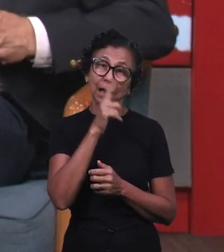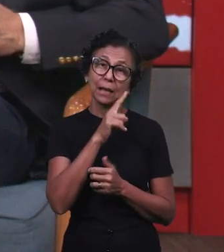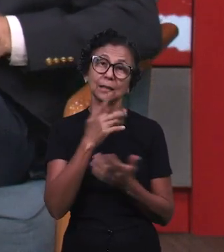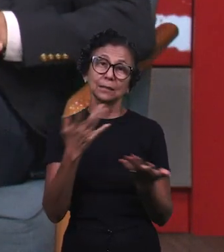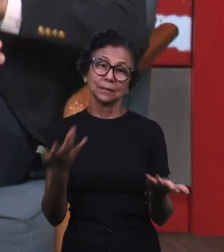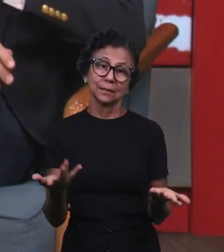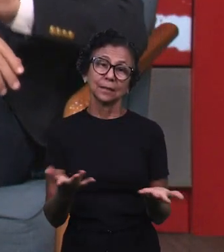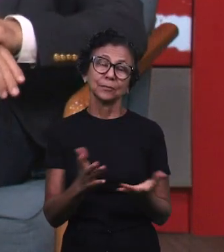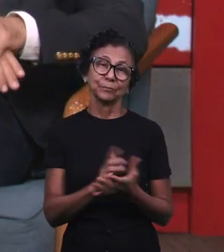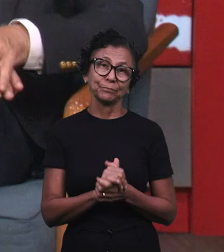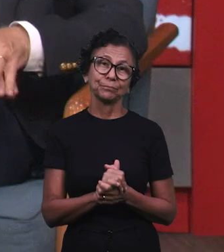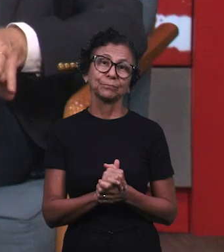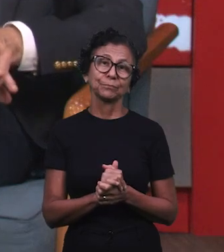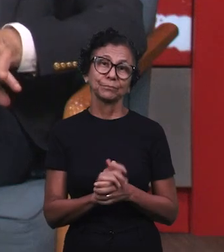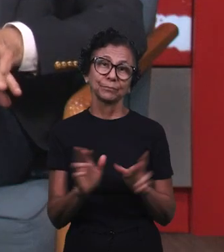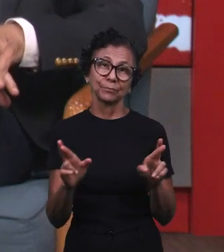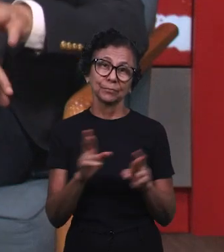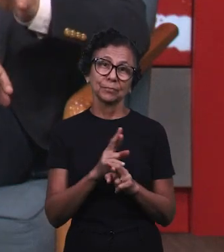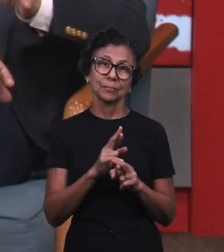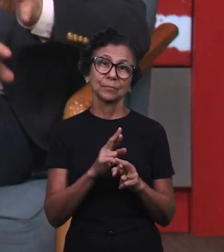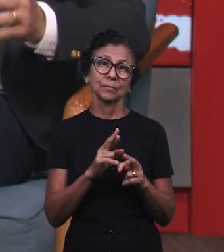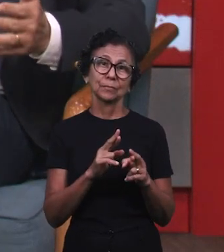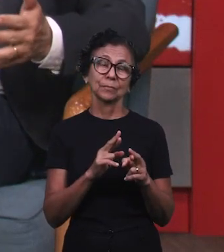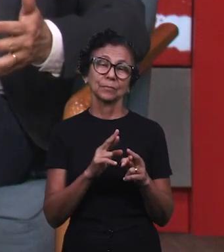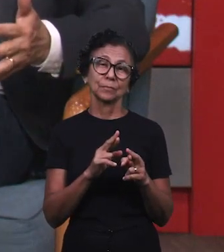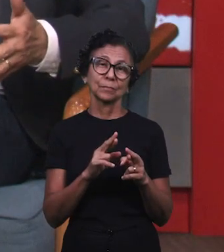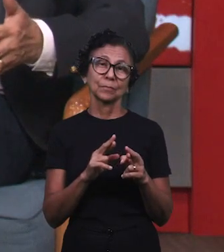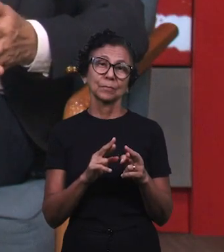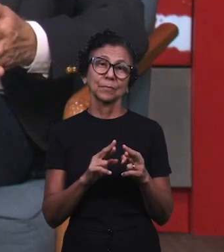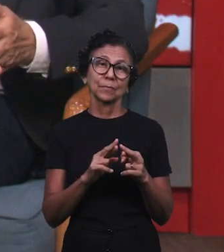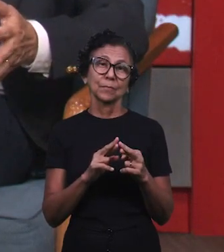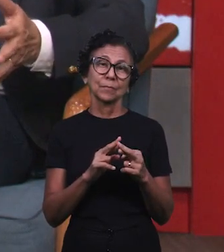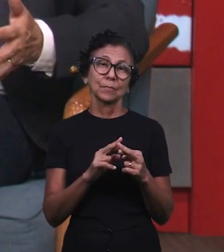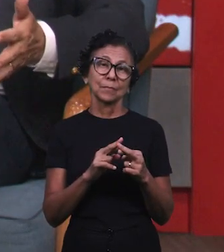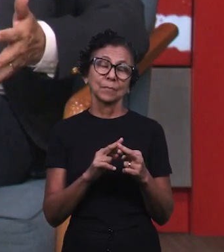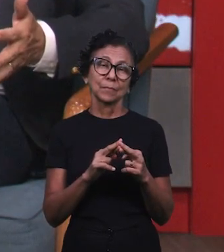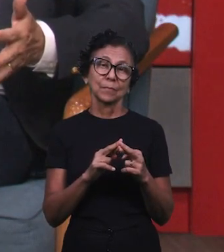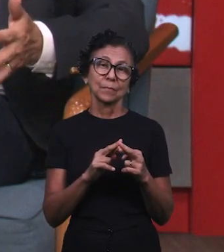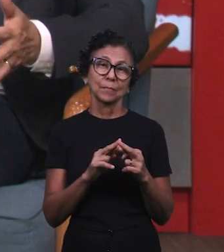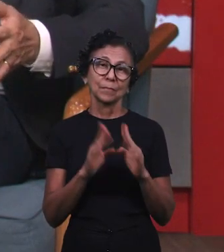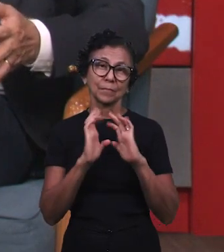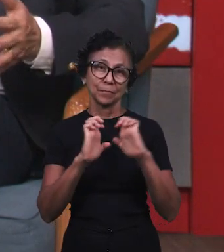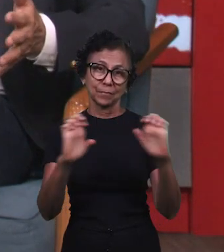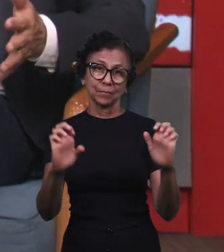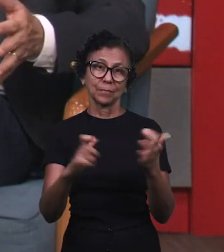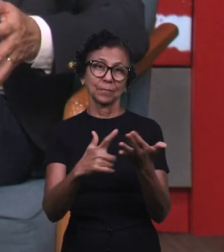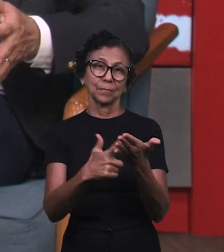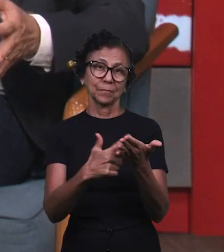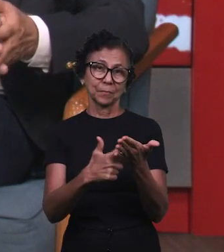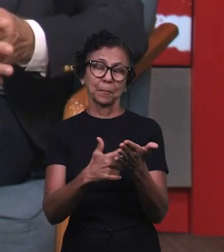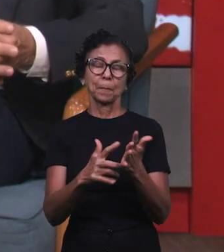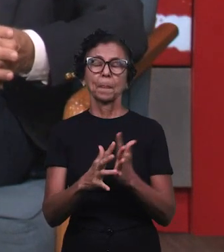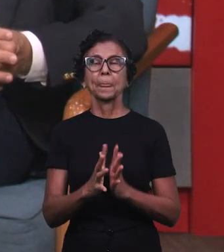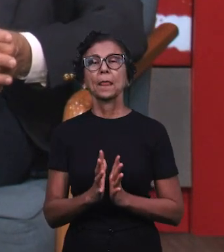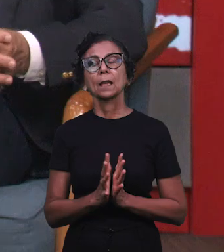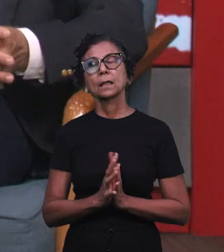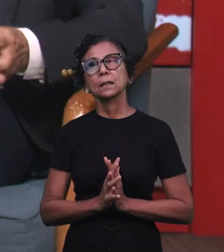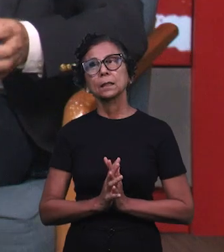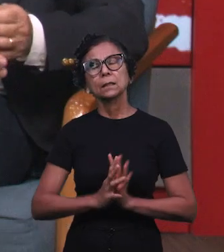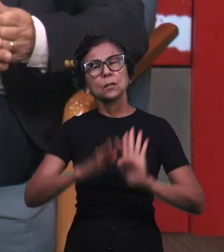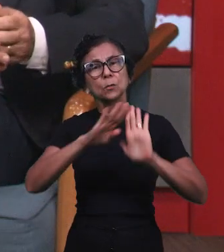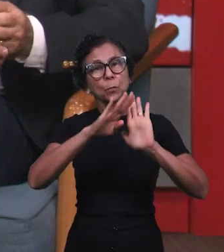com relação a eles. E nesses programas agora